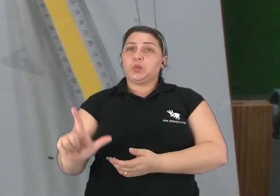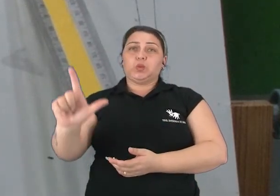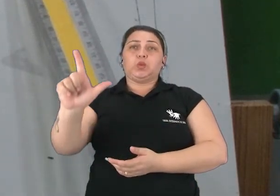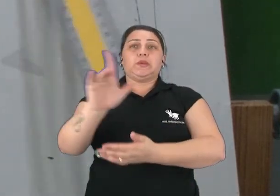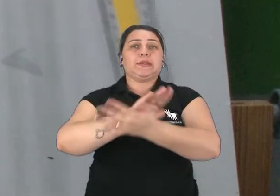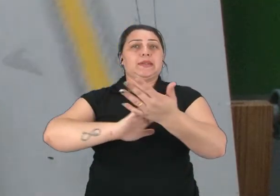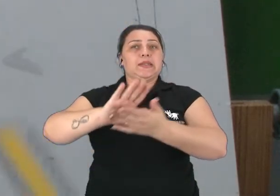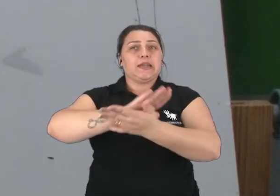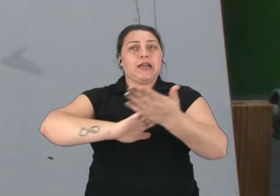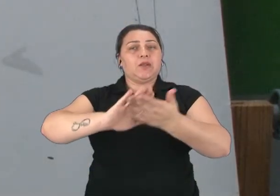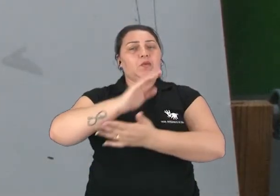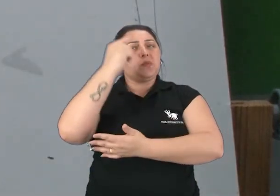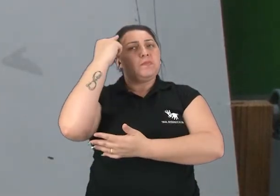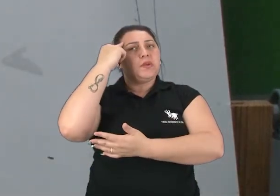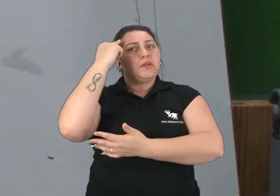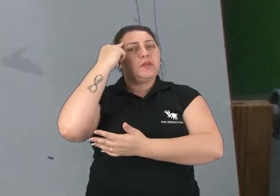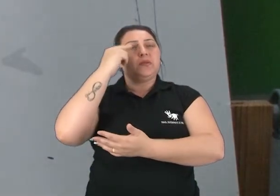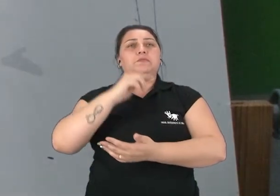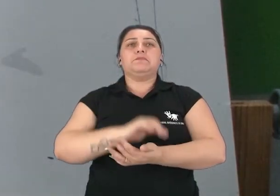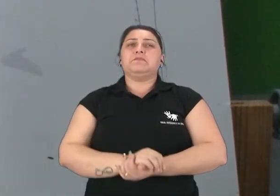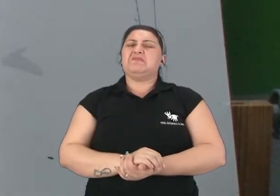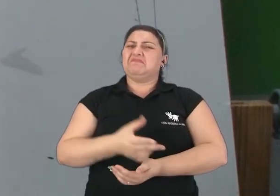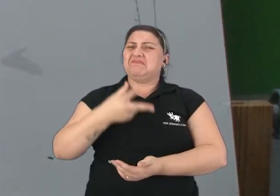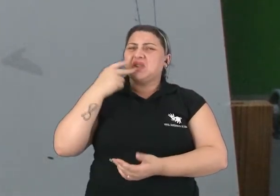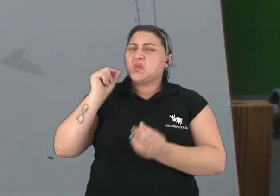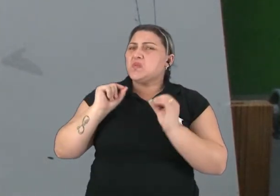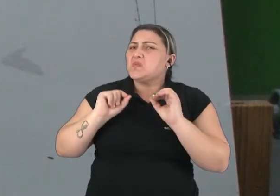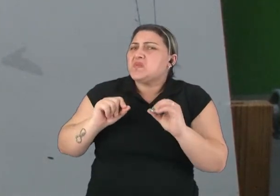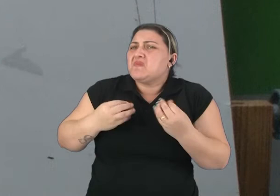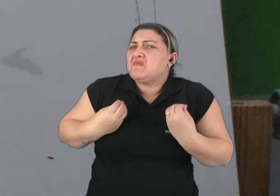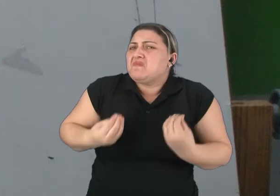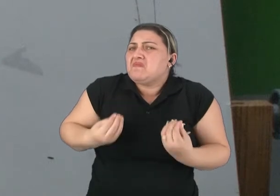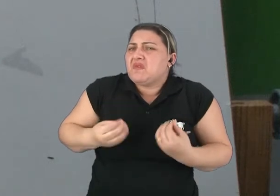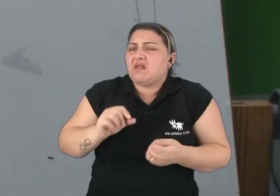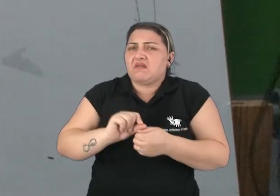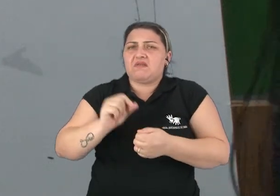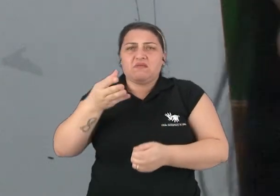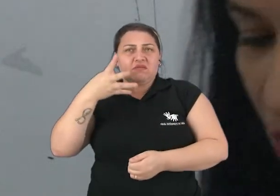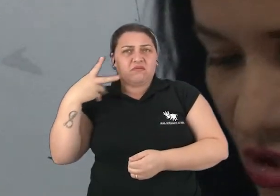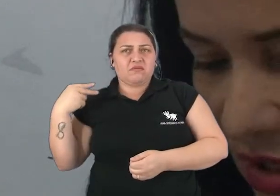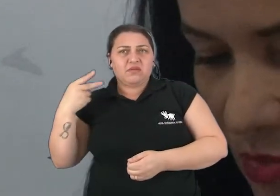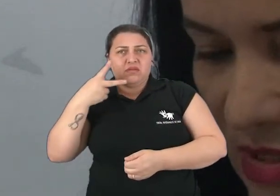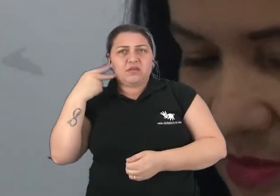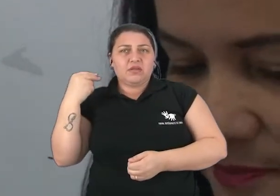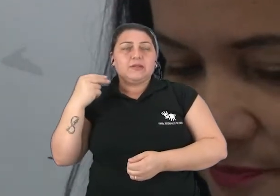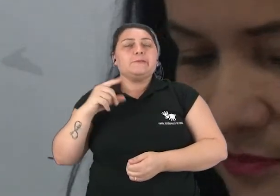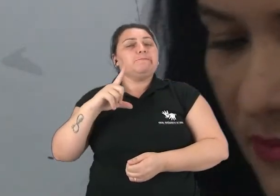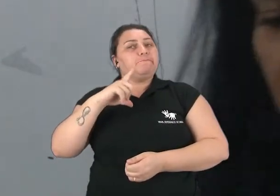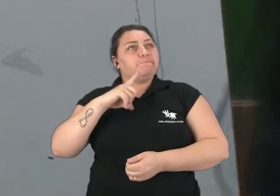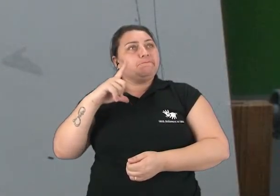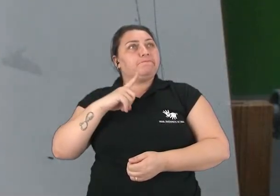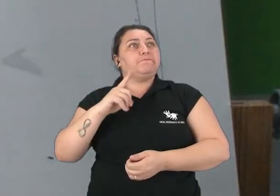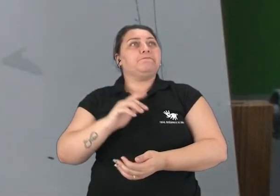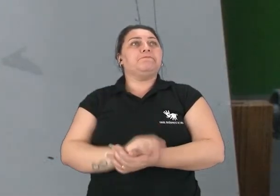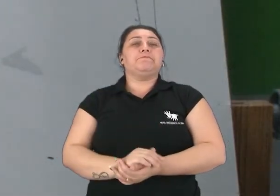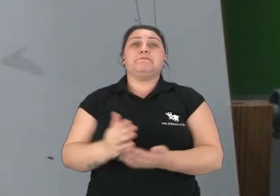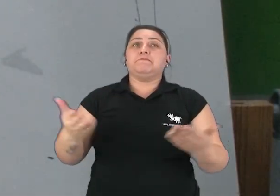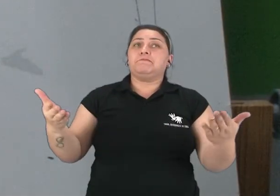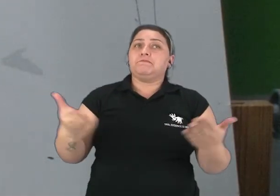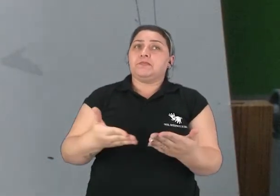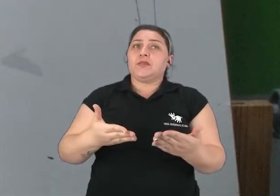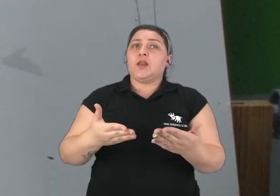daria lucros Foi o que ele pensou Puxa um gato que que eu vou fazer com gato né E aí nós temos